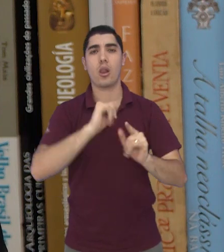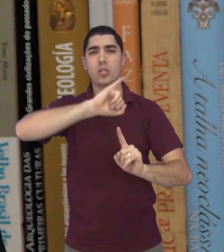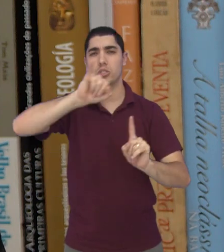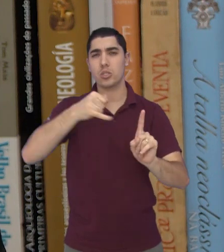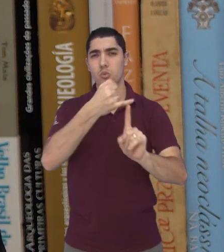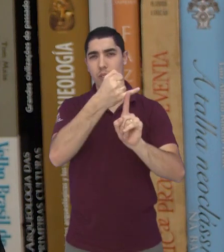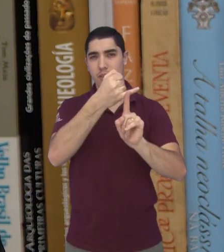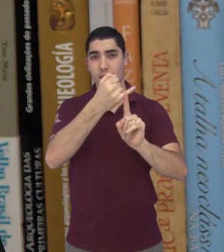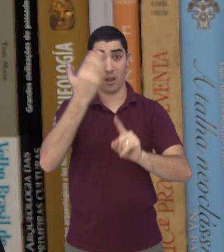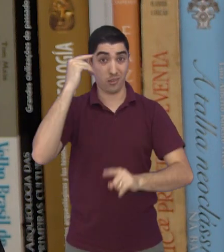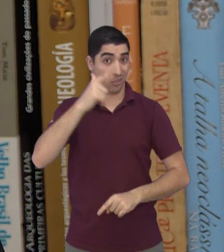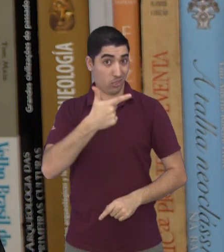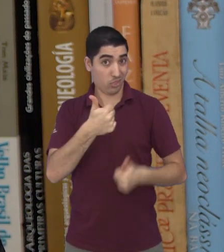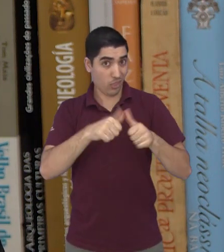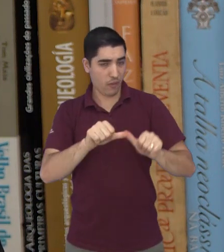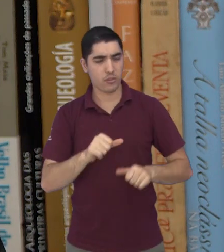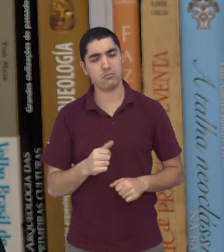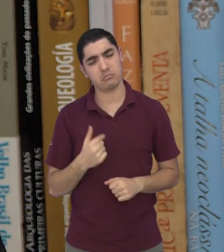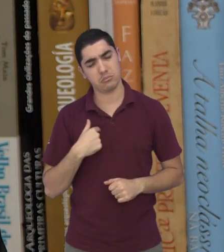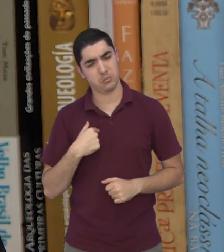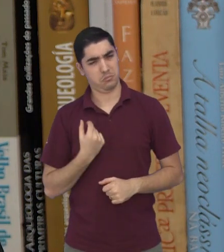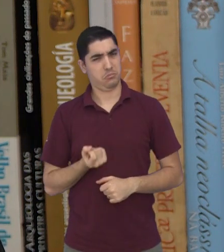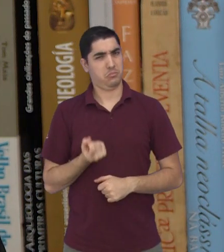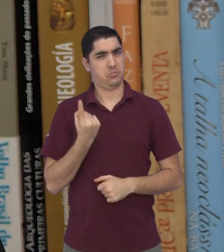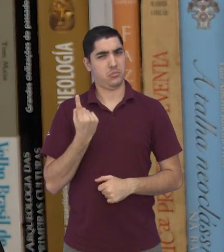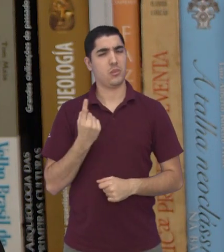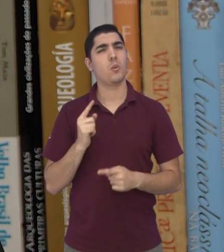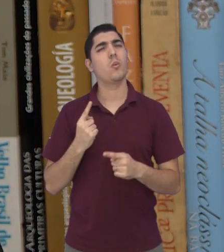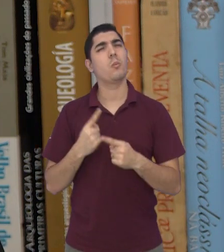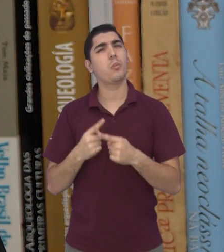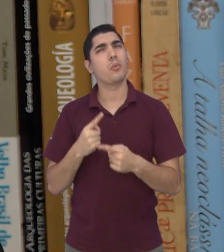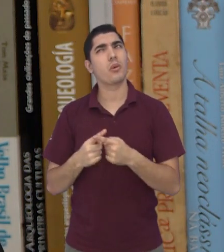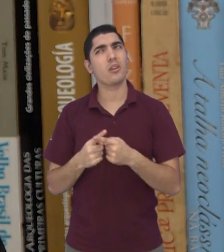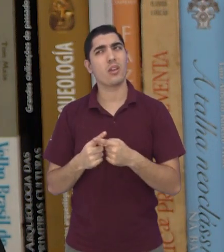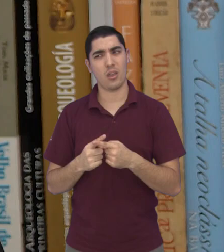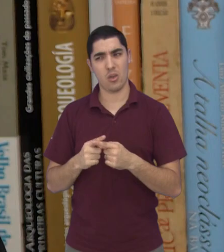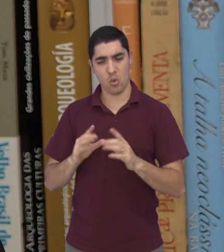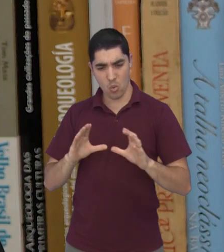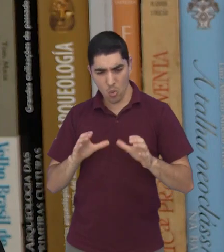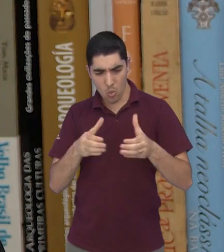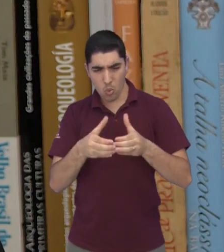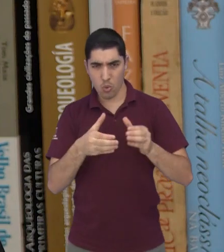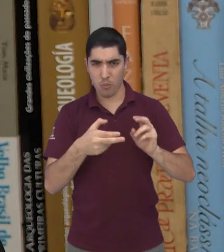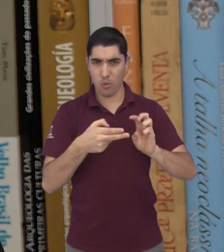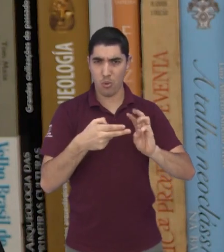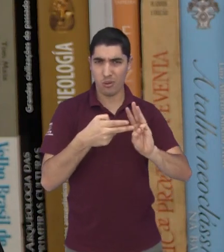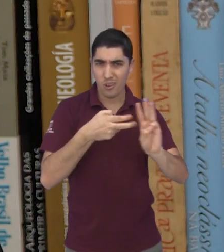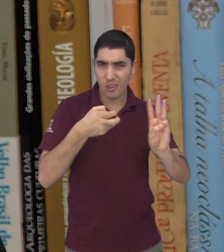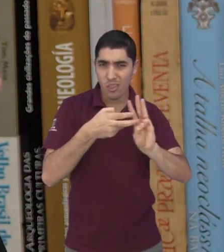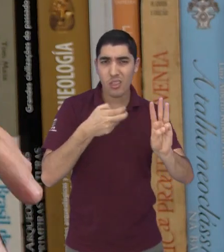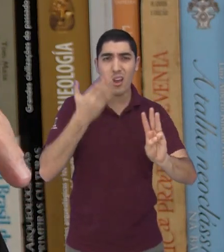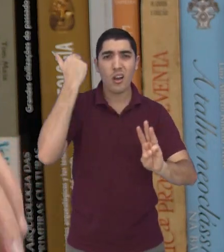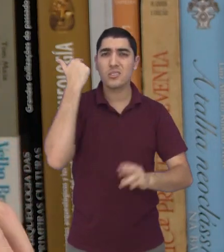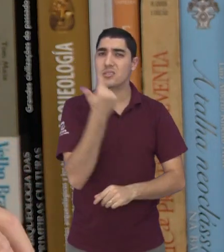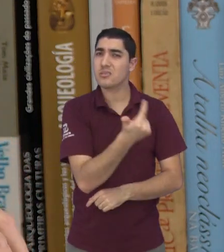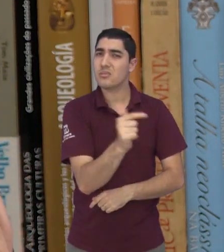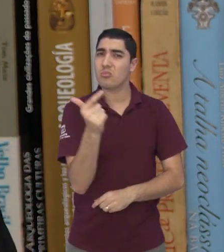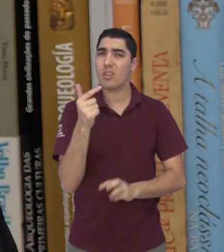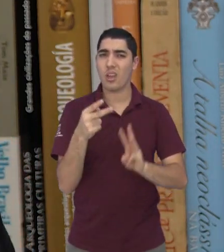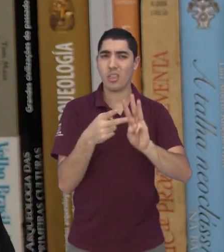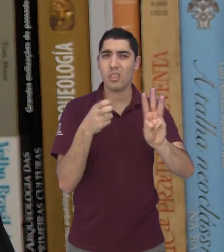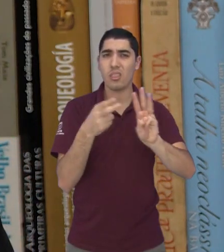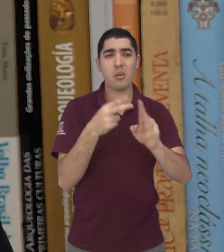estranha é a conversa de que fuga dos indígenas. Eu já não tinha mais índio nenhum vivendo aqui, porque todos haviam